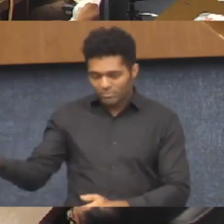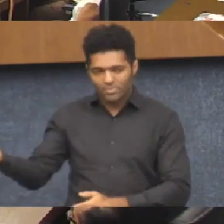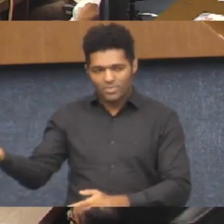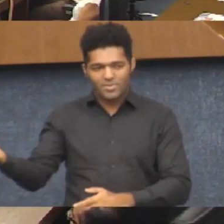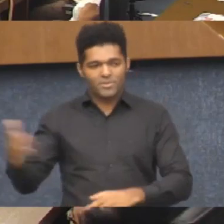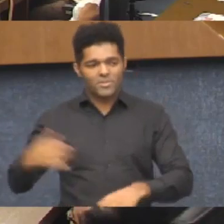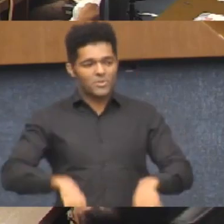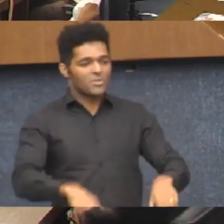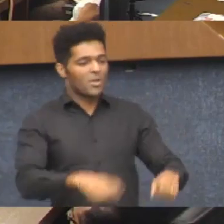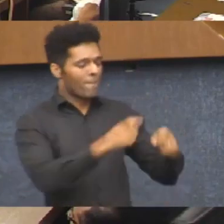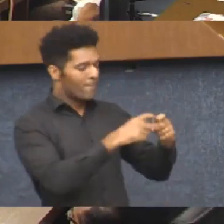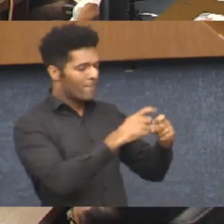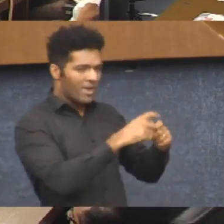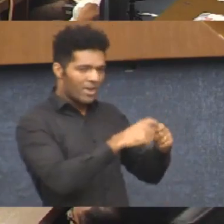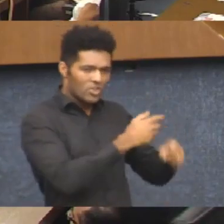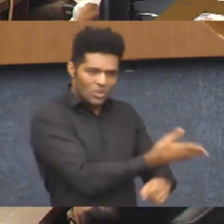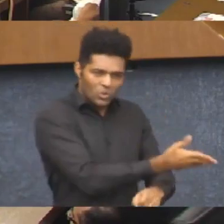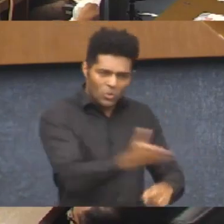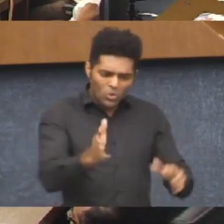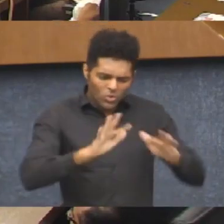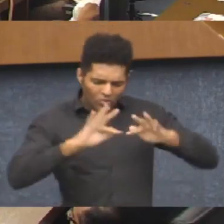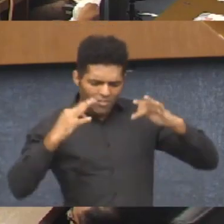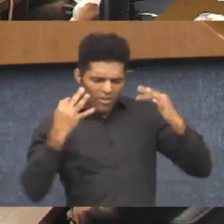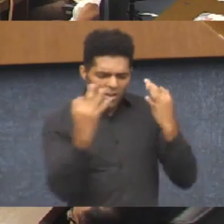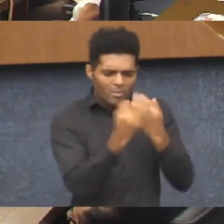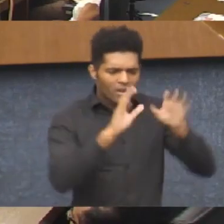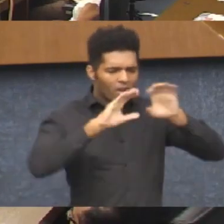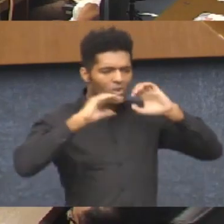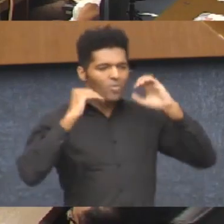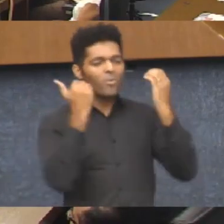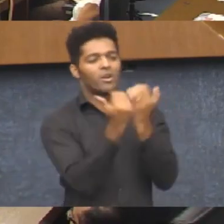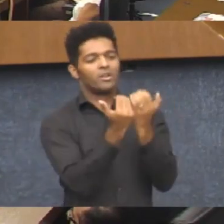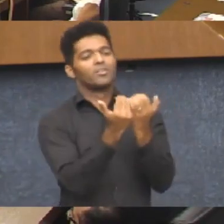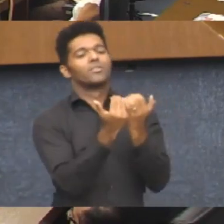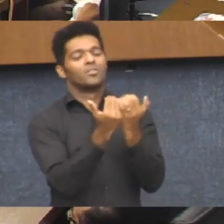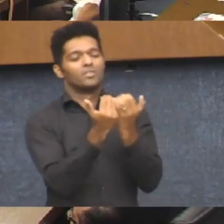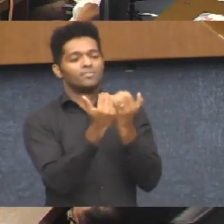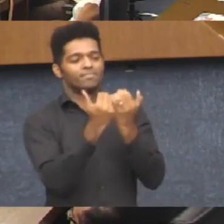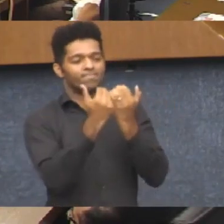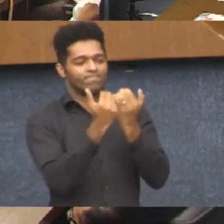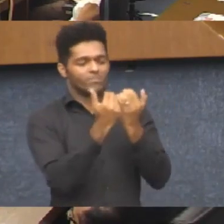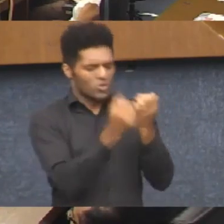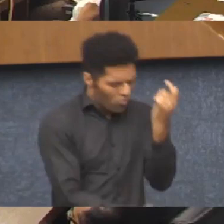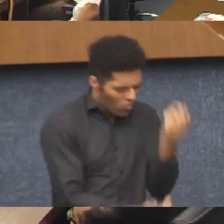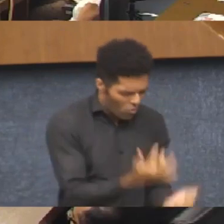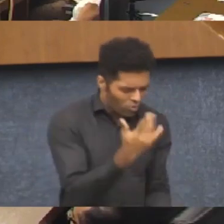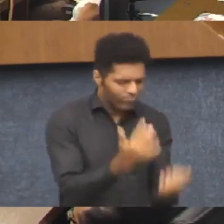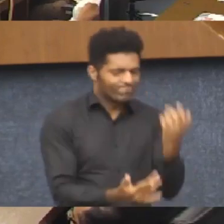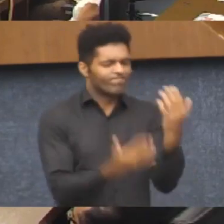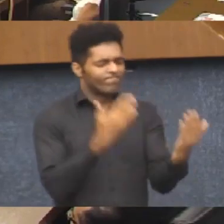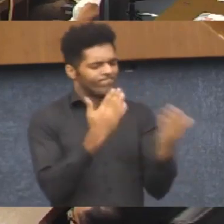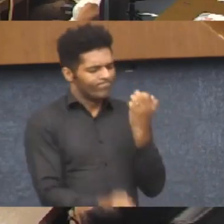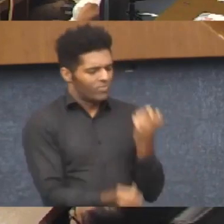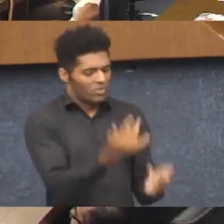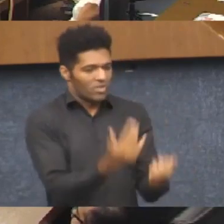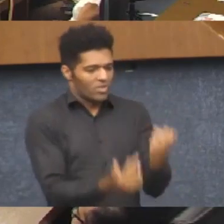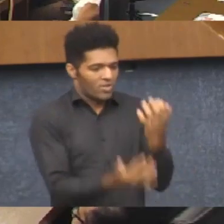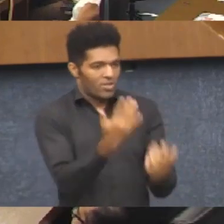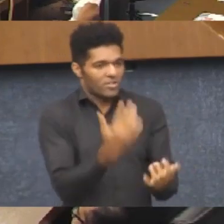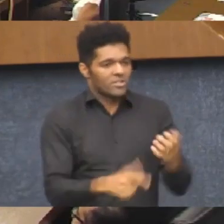Vocês, médicos de família e comunidade, são fogueiras